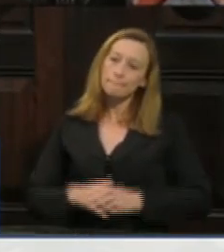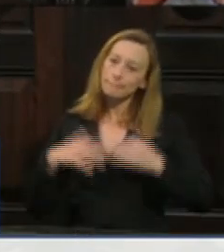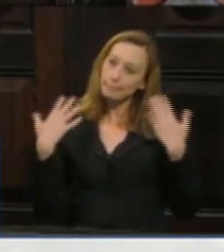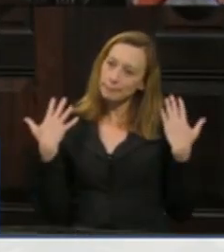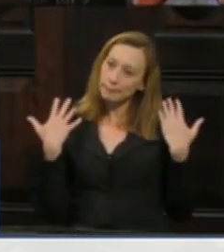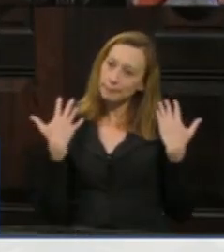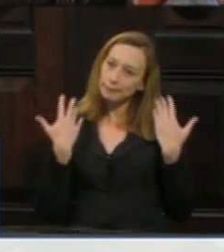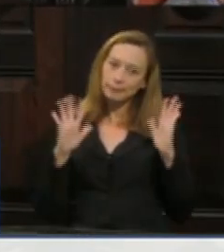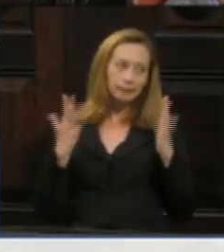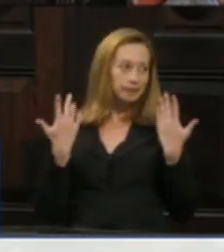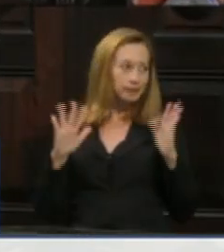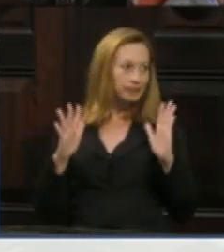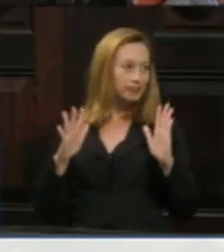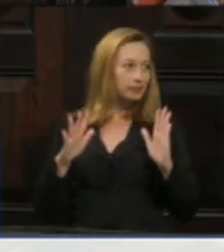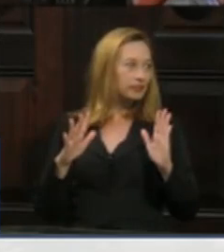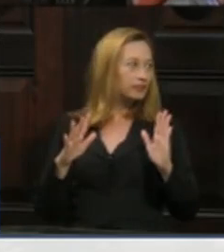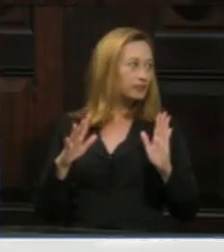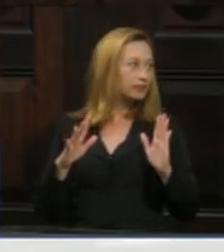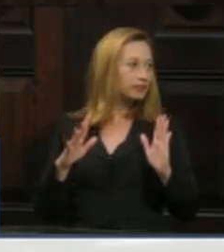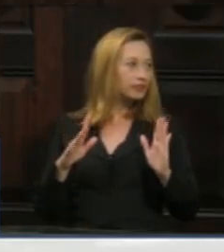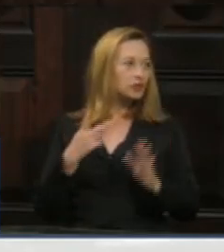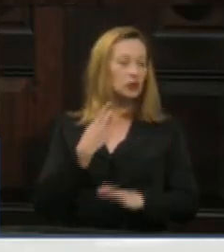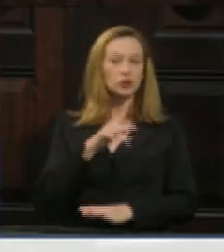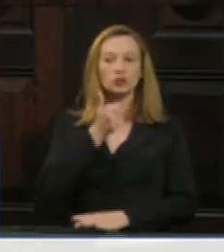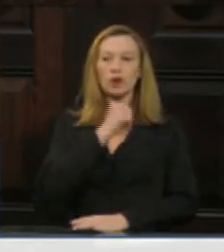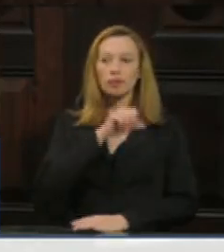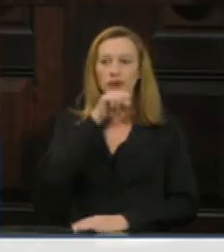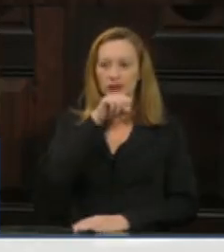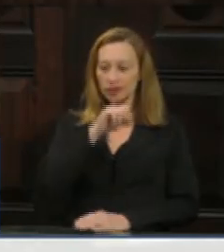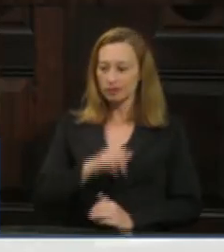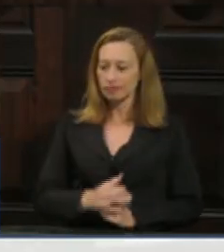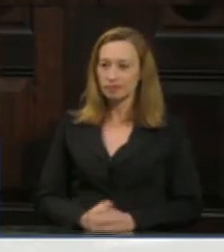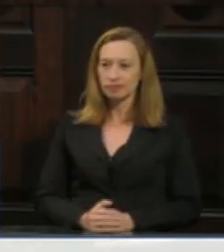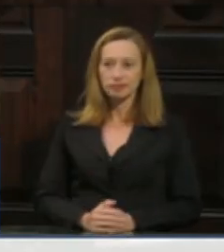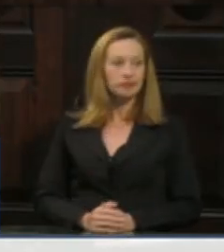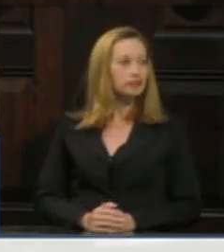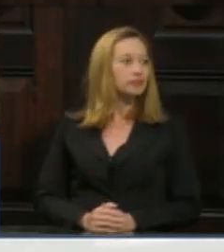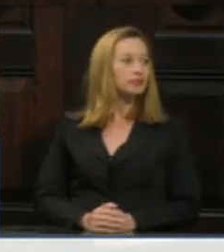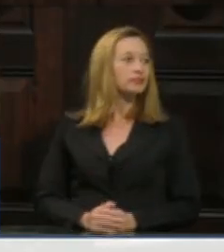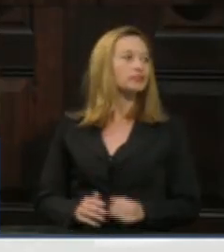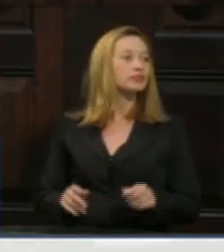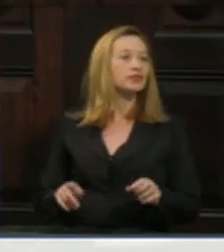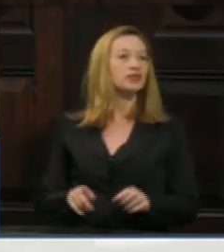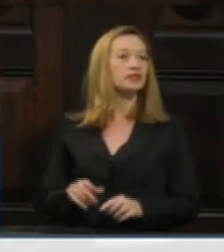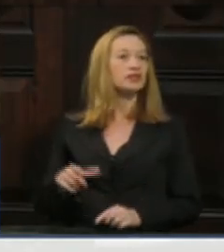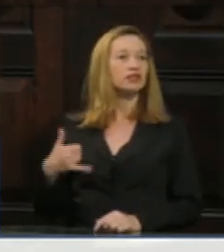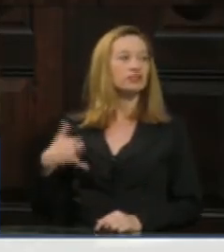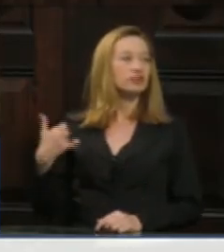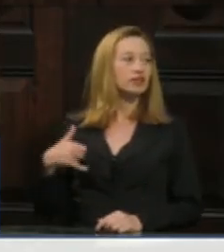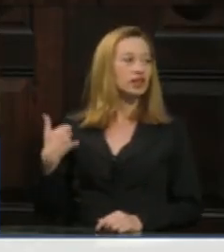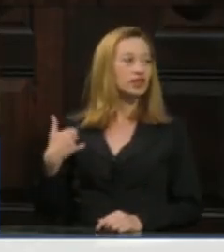registro feito. Convido para que faça uso da palavra como primeiro orador inscrito, o deputado Luiz Paulo Corrêa da Rocha.